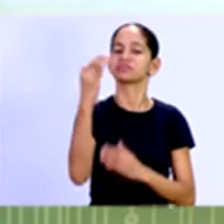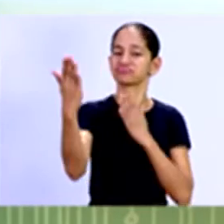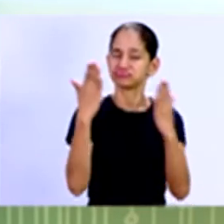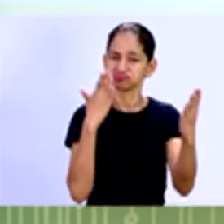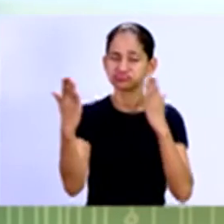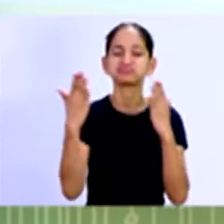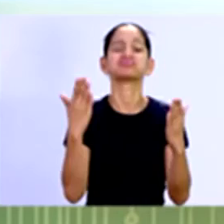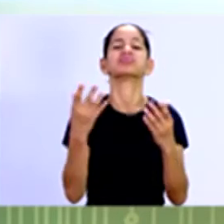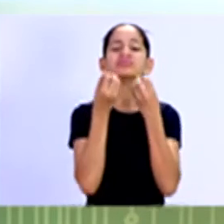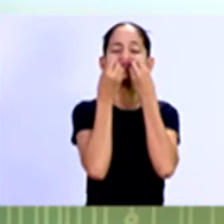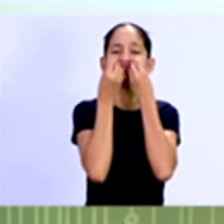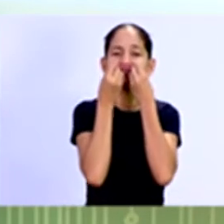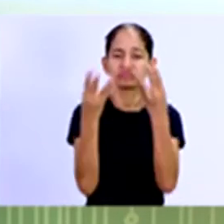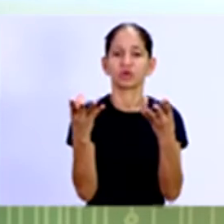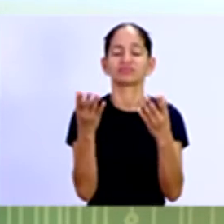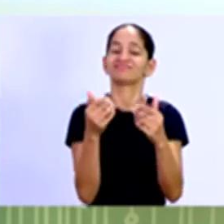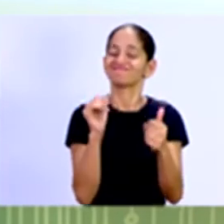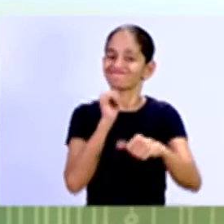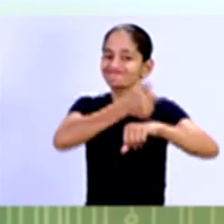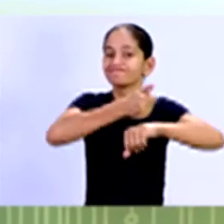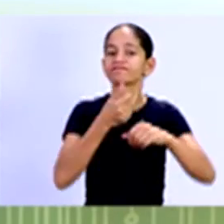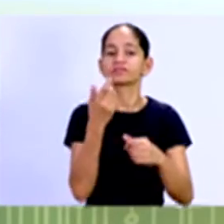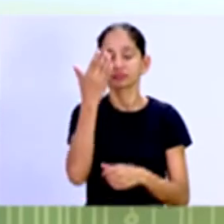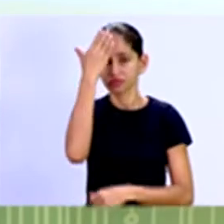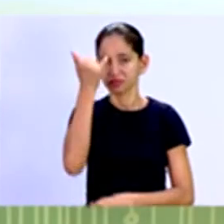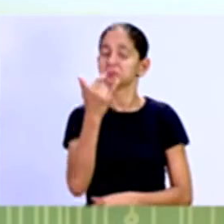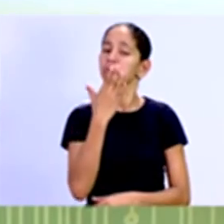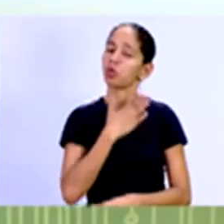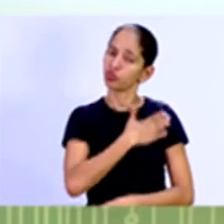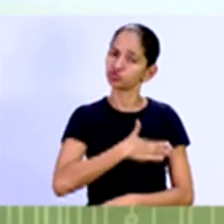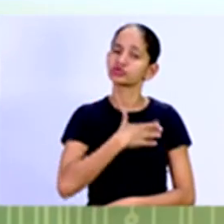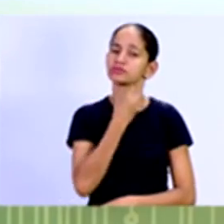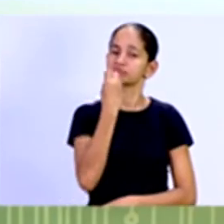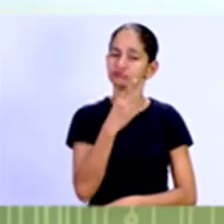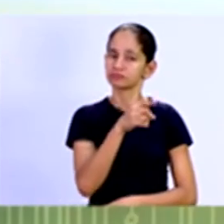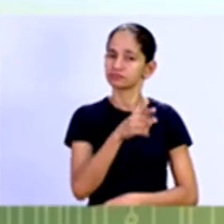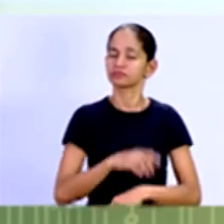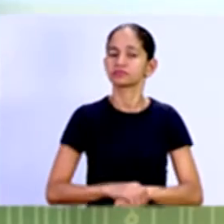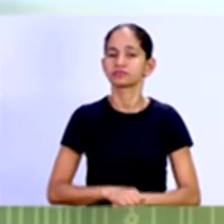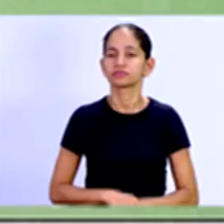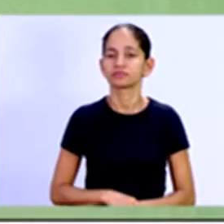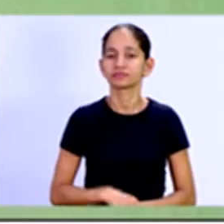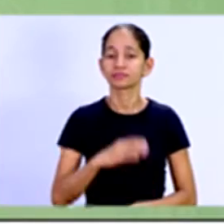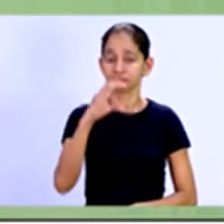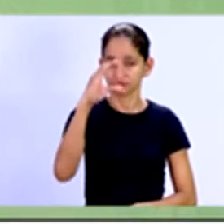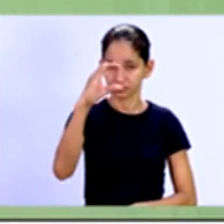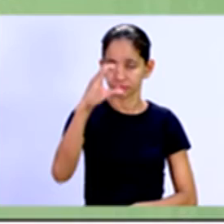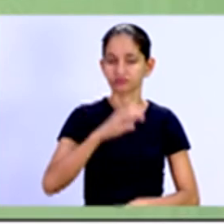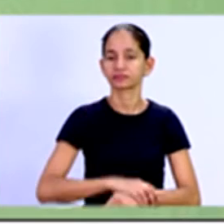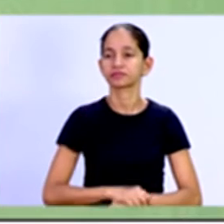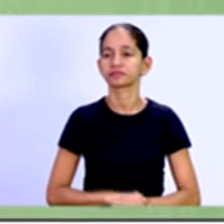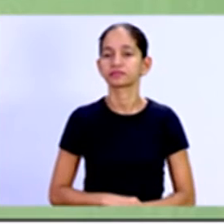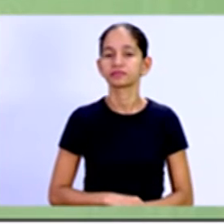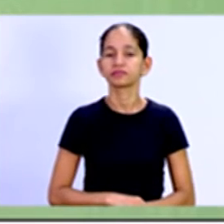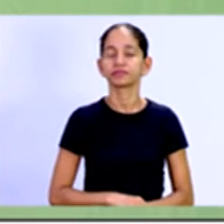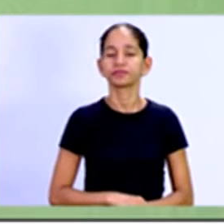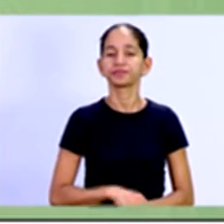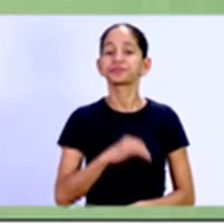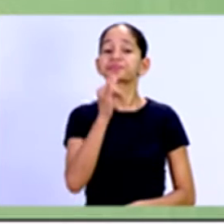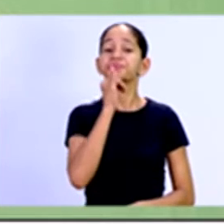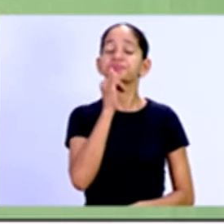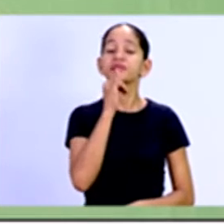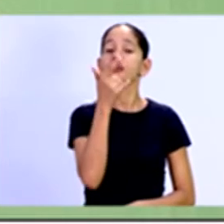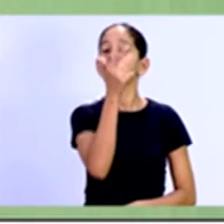forte mesmo dessa moral heterônoma, né? Gostei muito do exemplo. Vamos à questão C. Dê exemplos